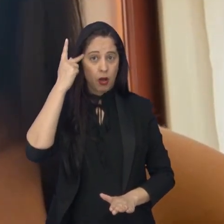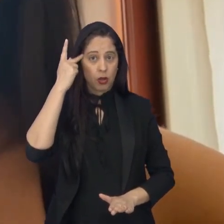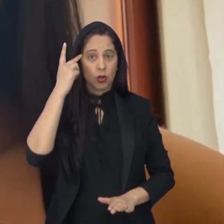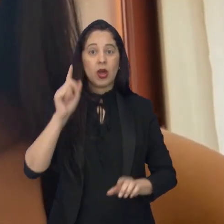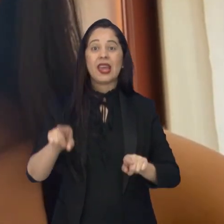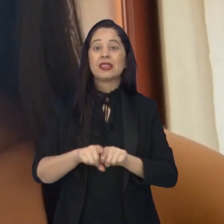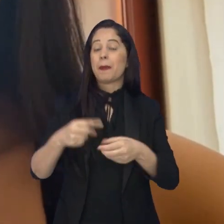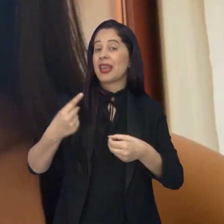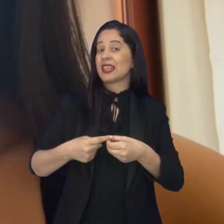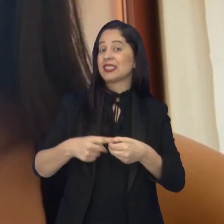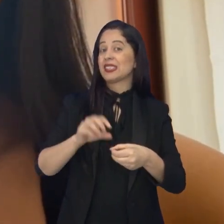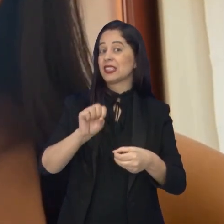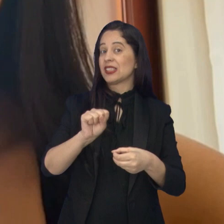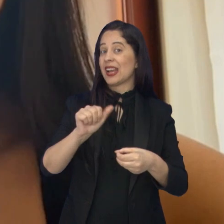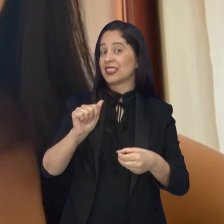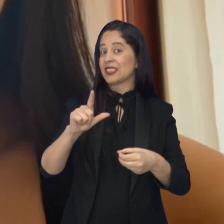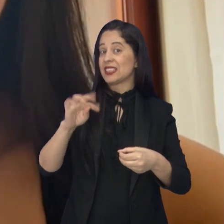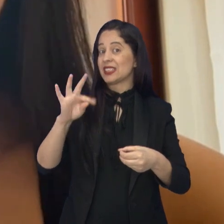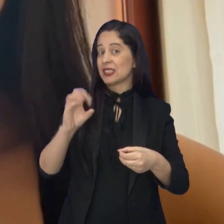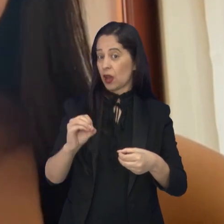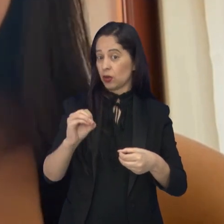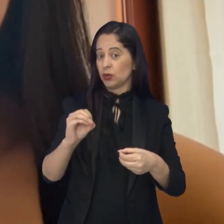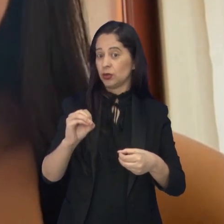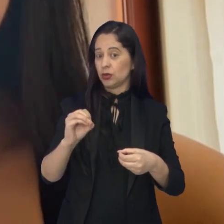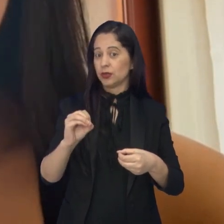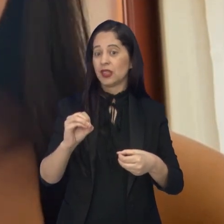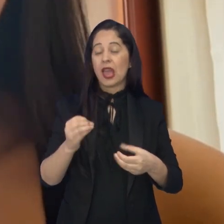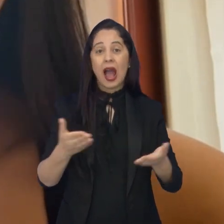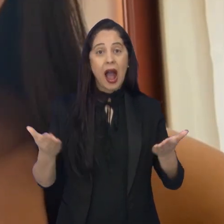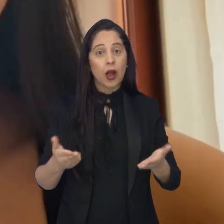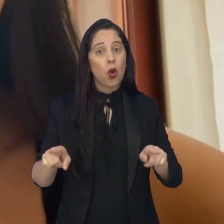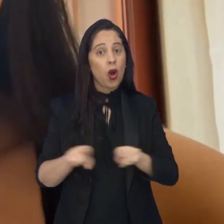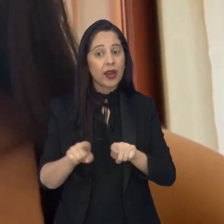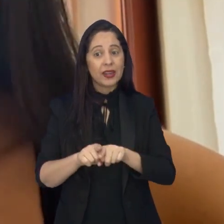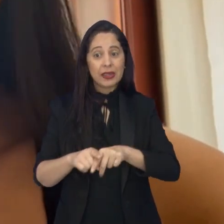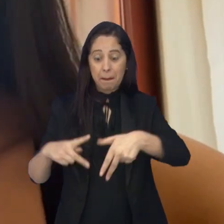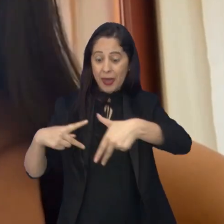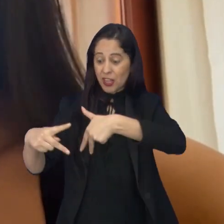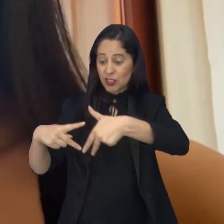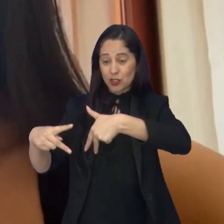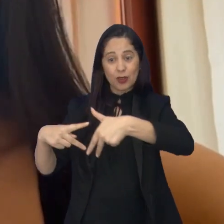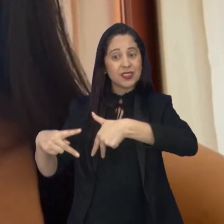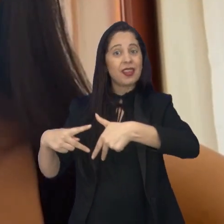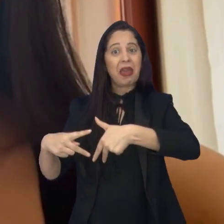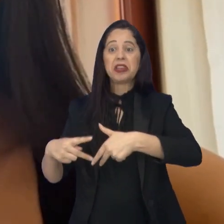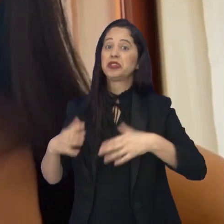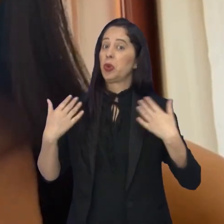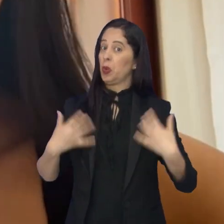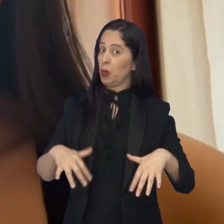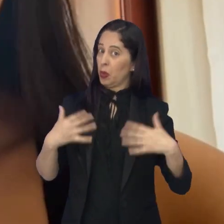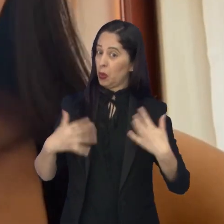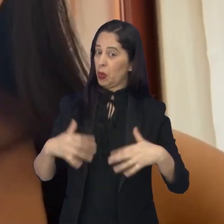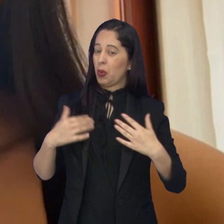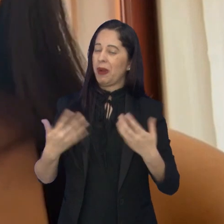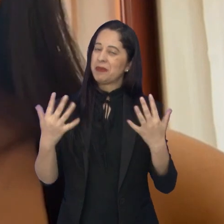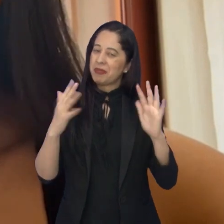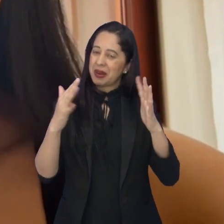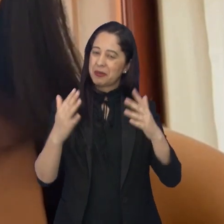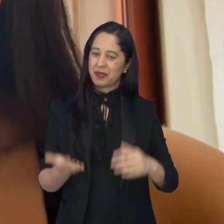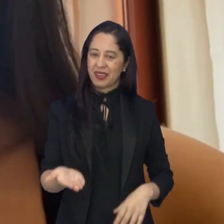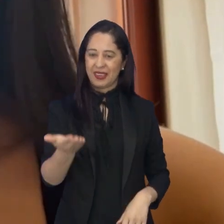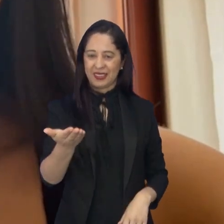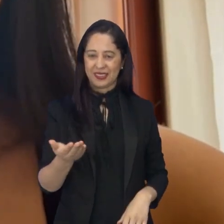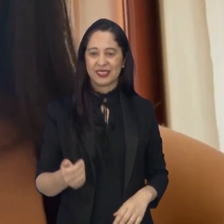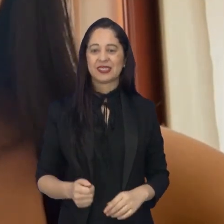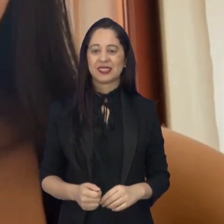coração, jordanense pela residência, agora vira também cidadão joseense. É para poucos, viu? Parabéns! Eu